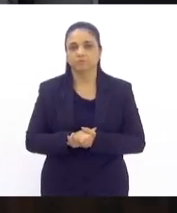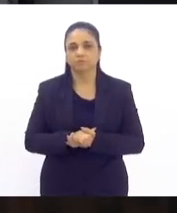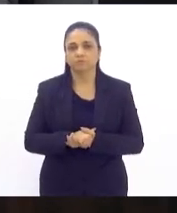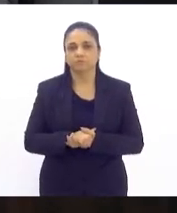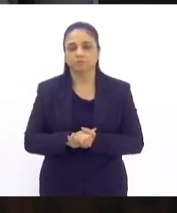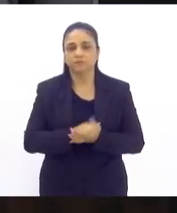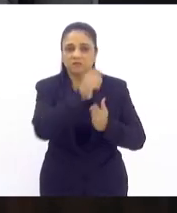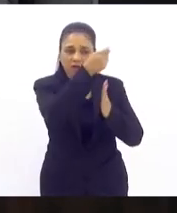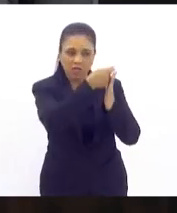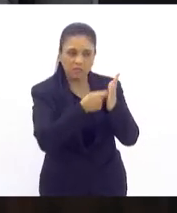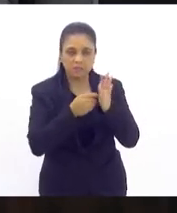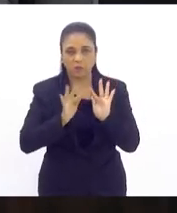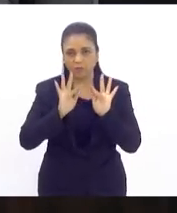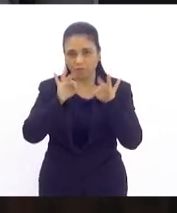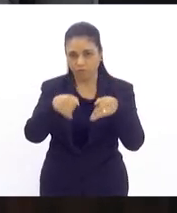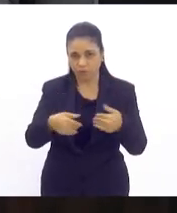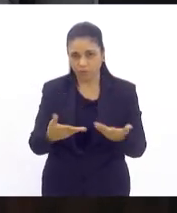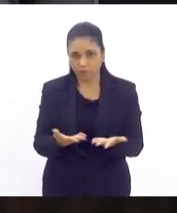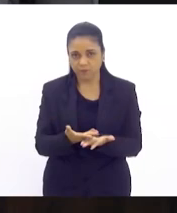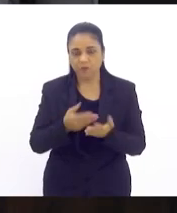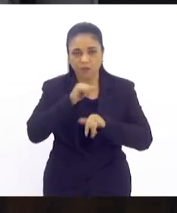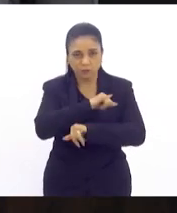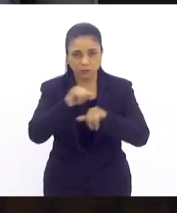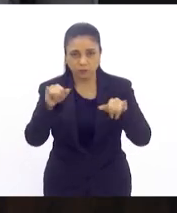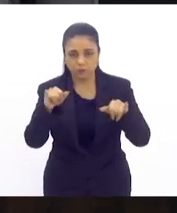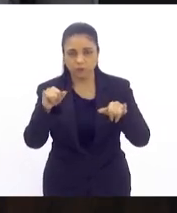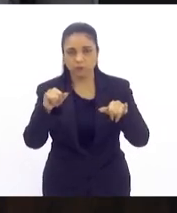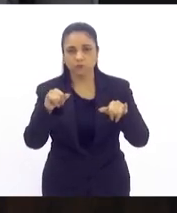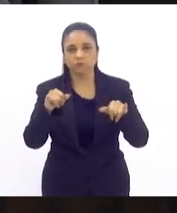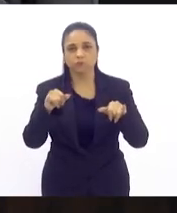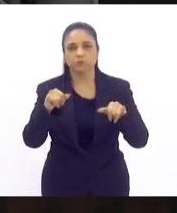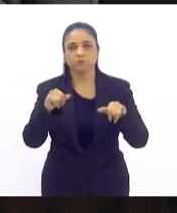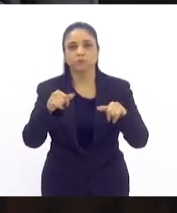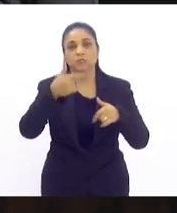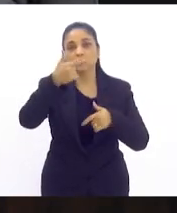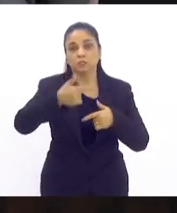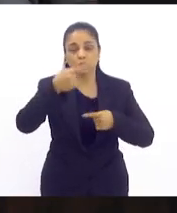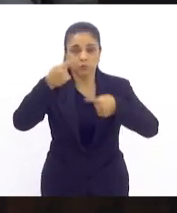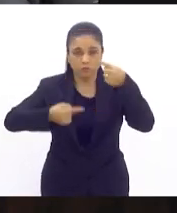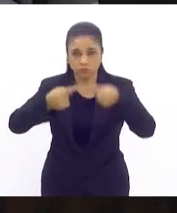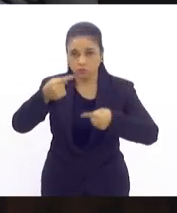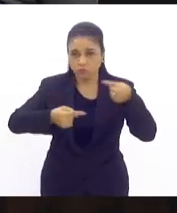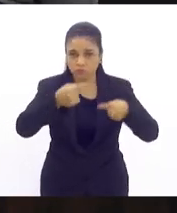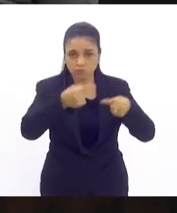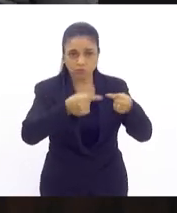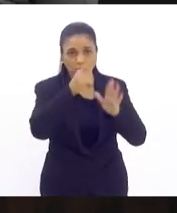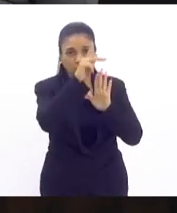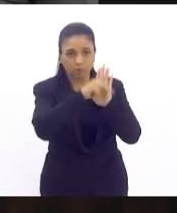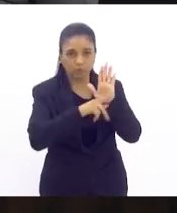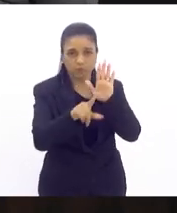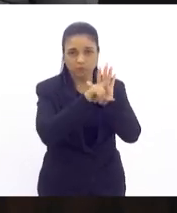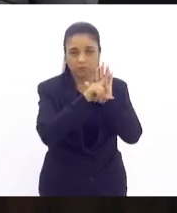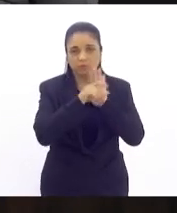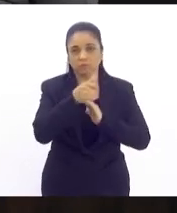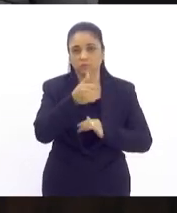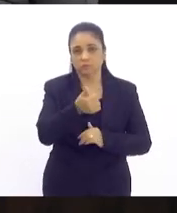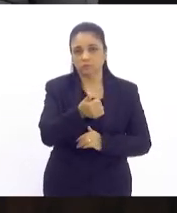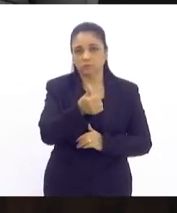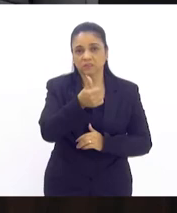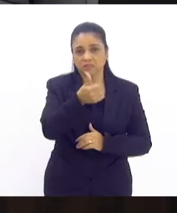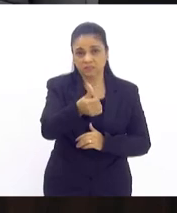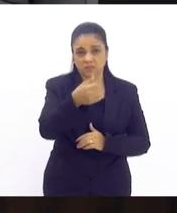vai a redação final anuncio em segunda discussão projeto de lei número